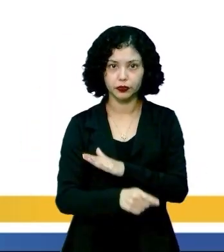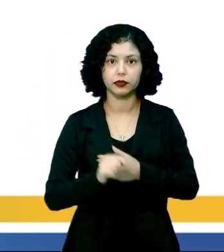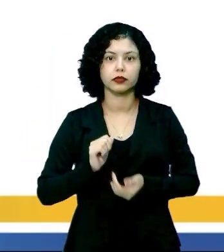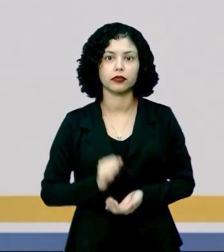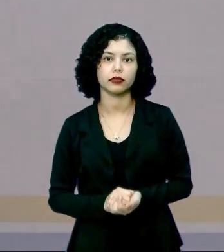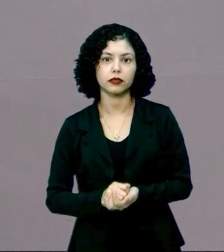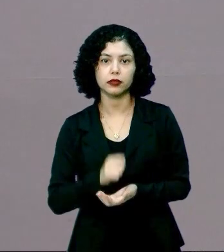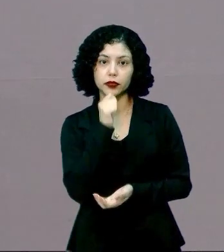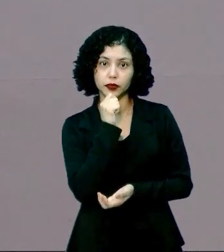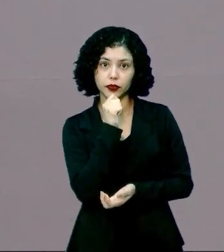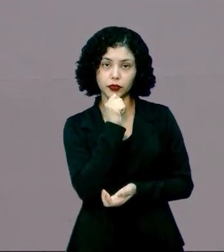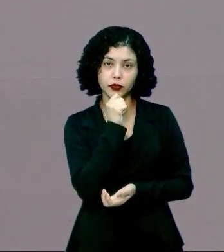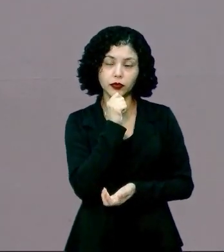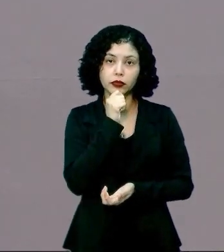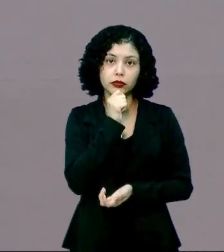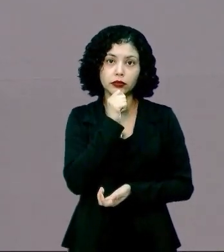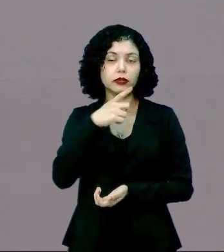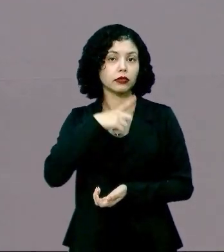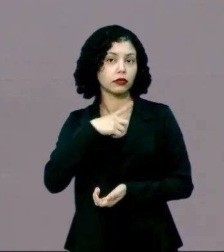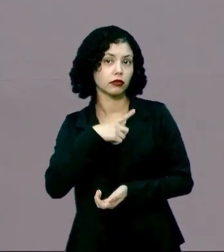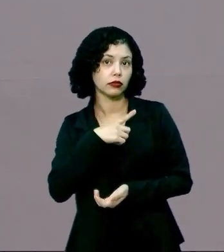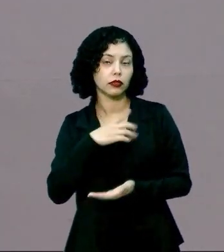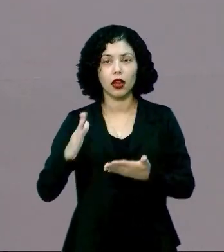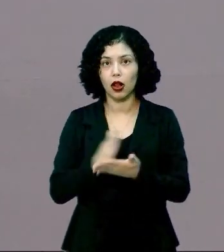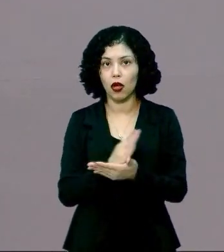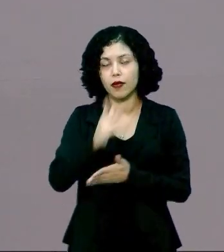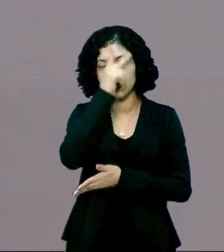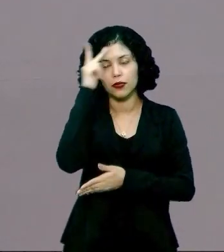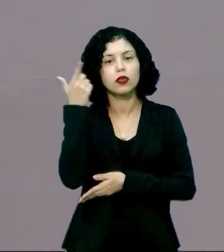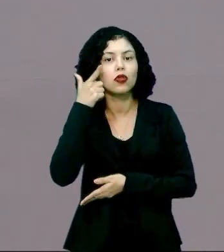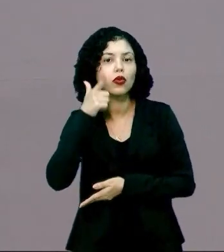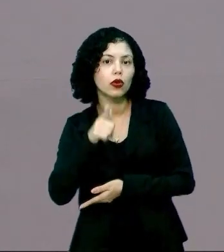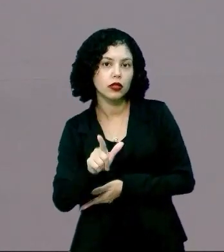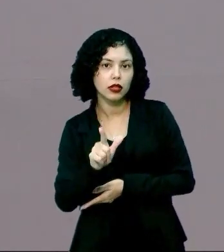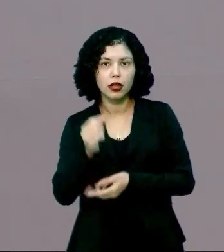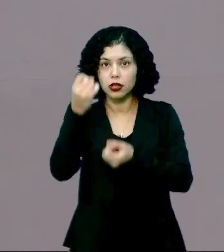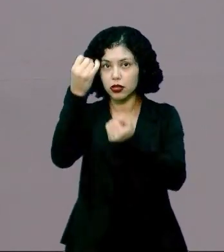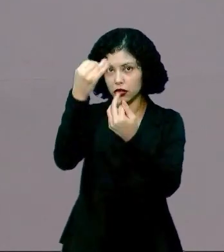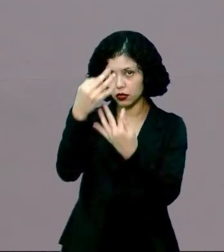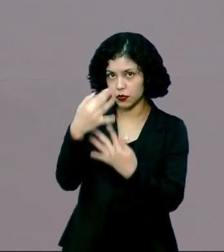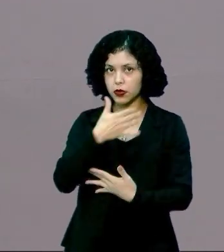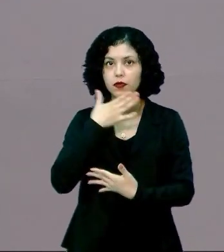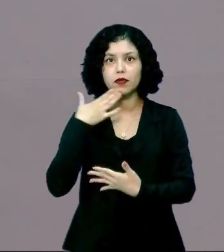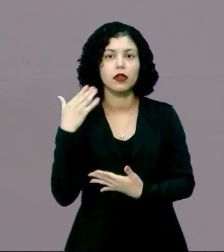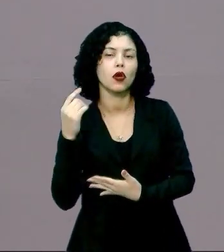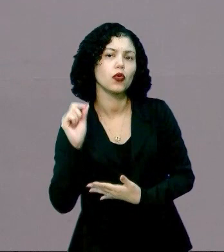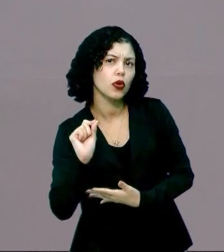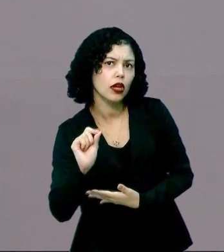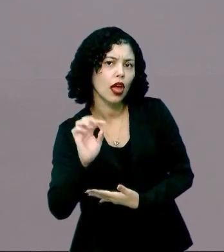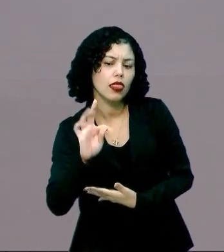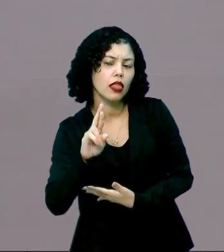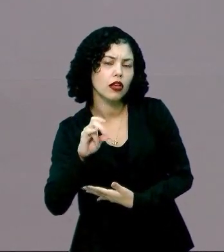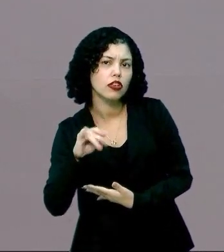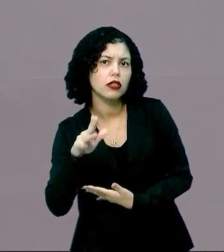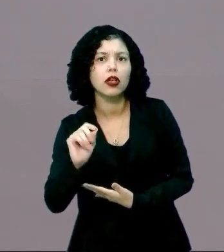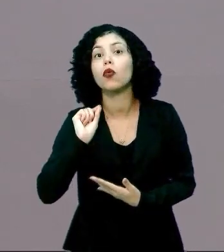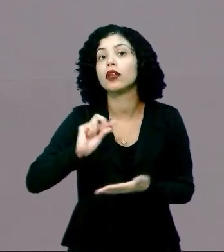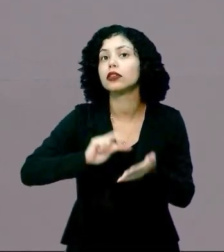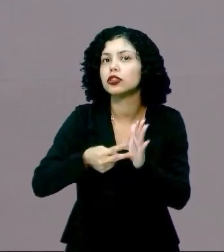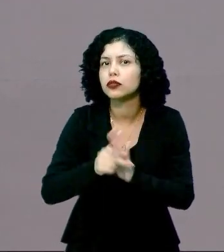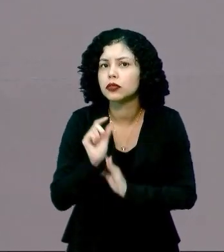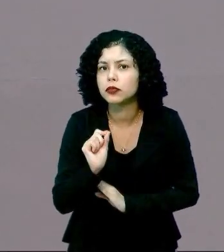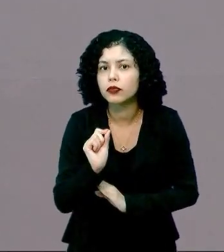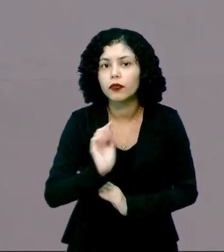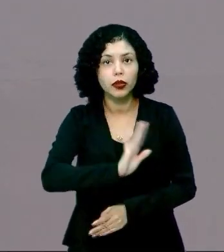e aprofundada. Existem alguns candidatos que conseguem tangenciar o tema. Professor, o que seria tangenciar um